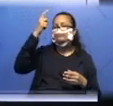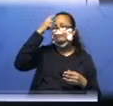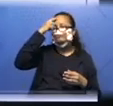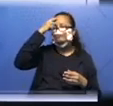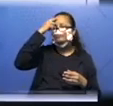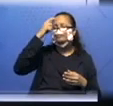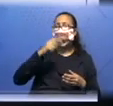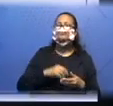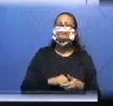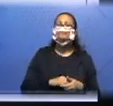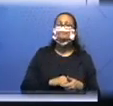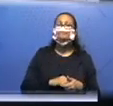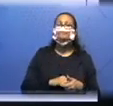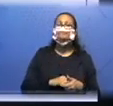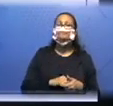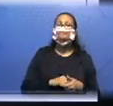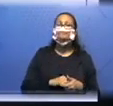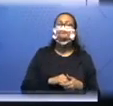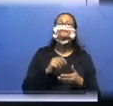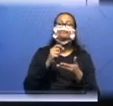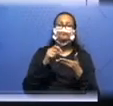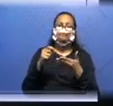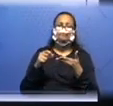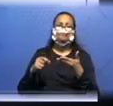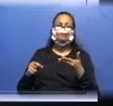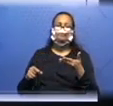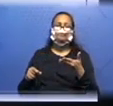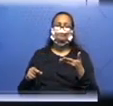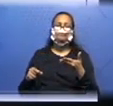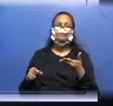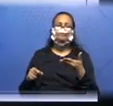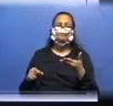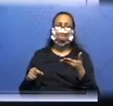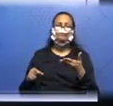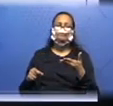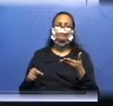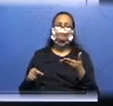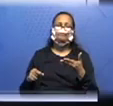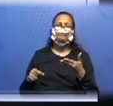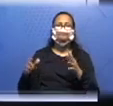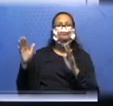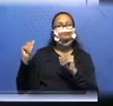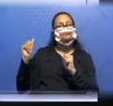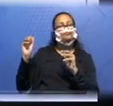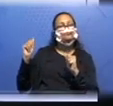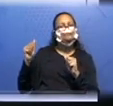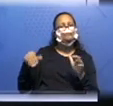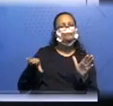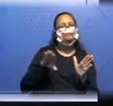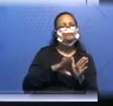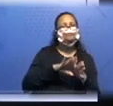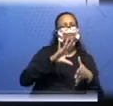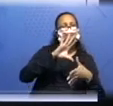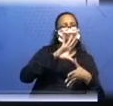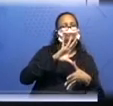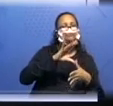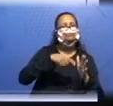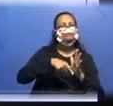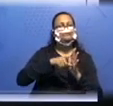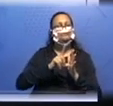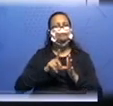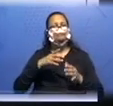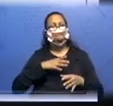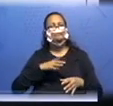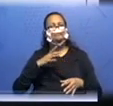para chegar às Índias. E aqui do lado, vocês vão completar. A Espanha chegou à